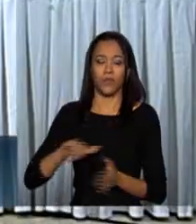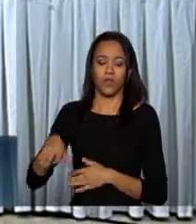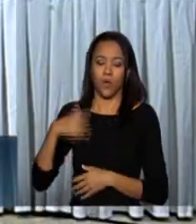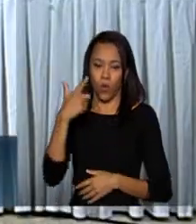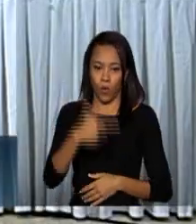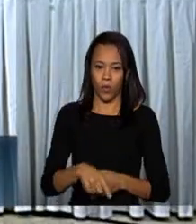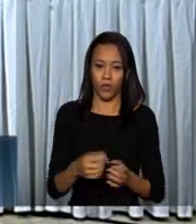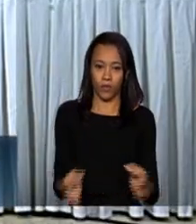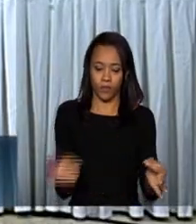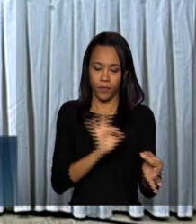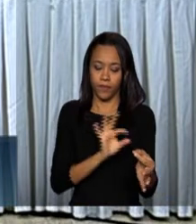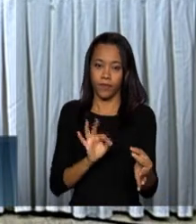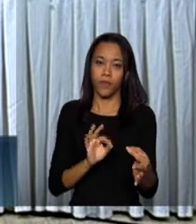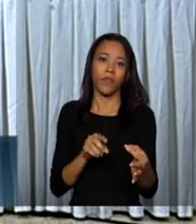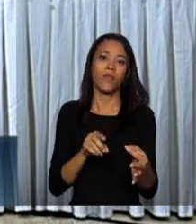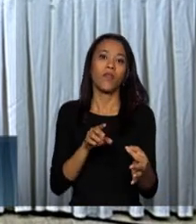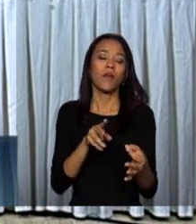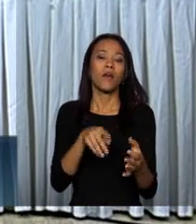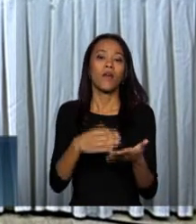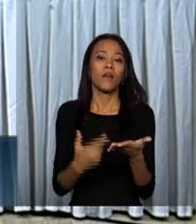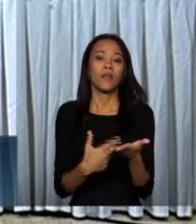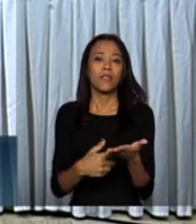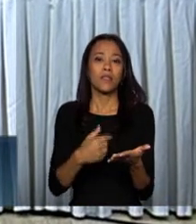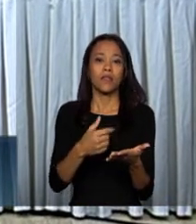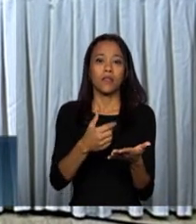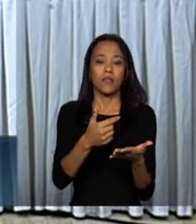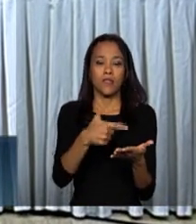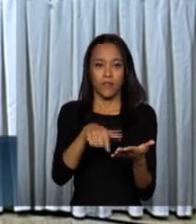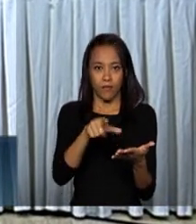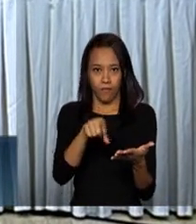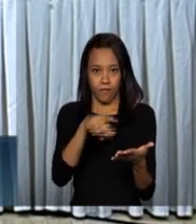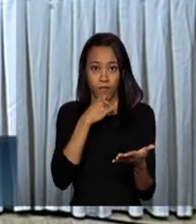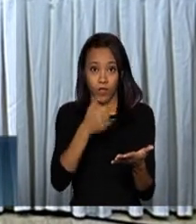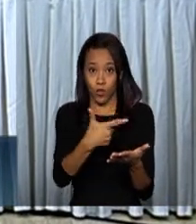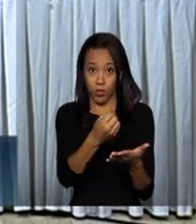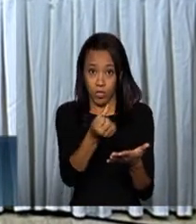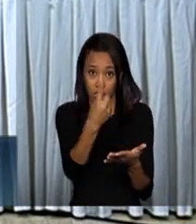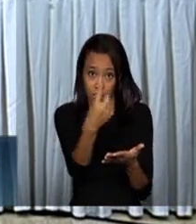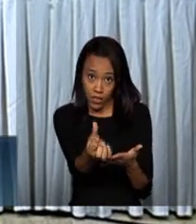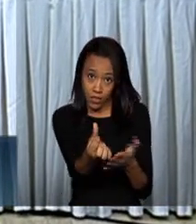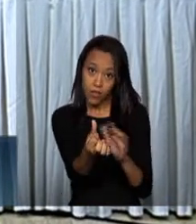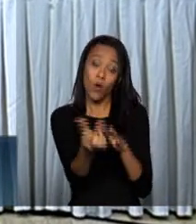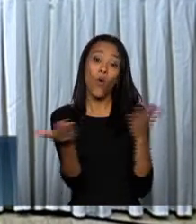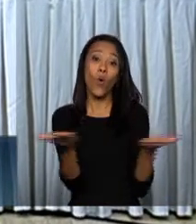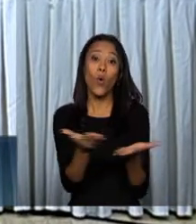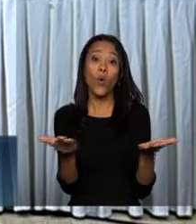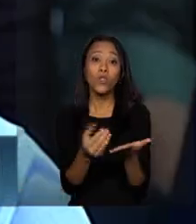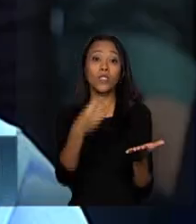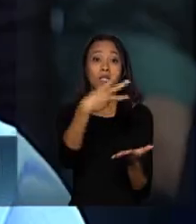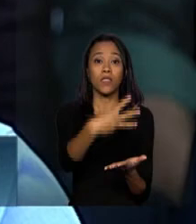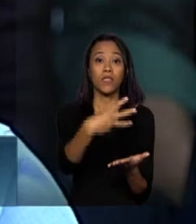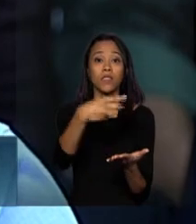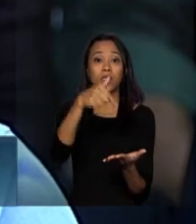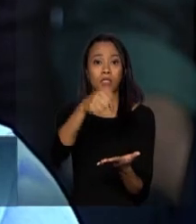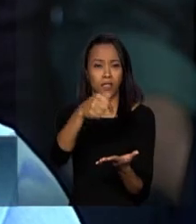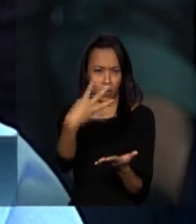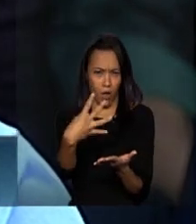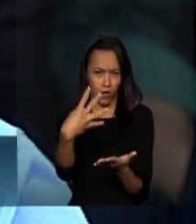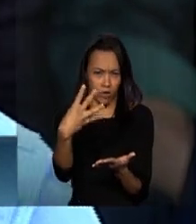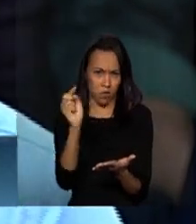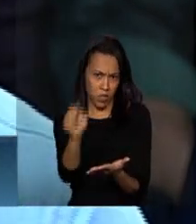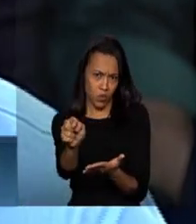4 diz o Brasil sairá de 374 mil para 600 mil médicos em 2026. Hoje, o número é de 374 mil, é isso?